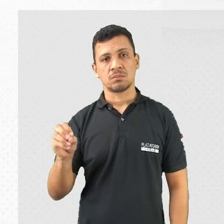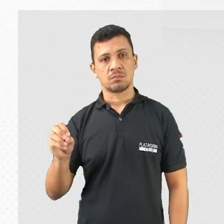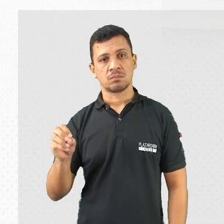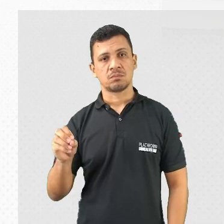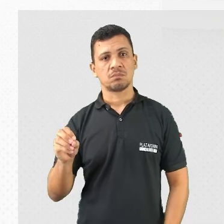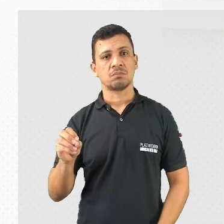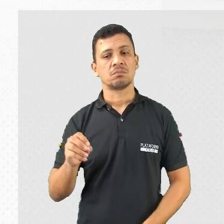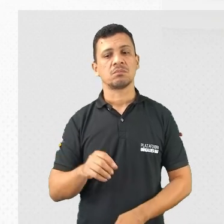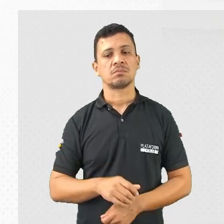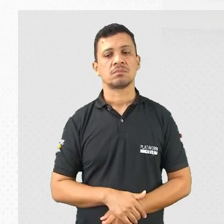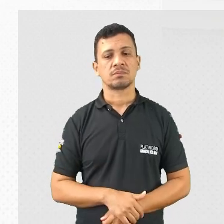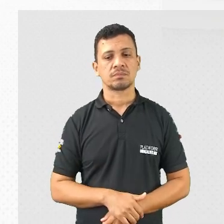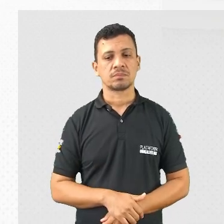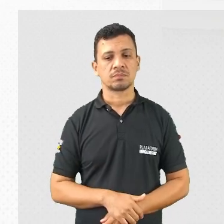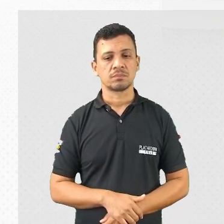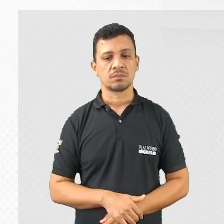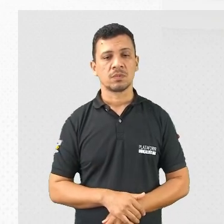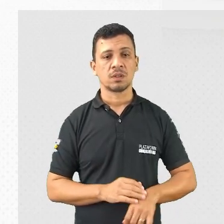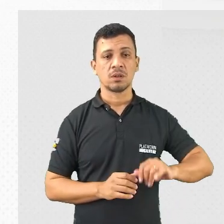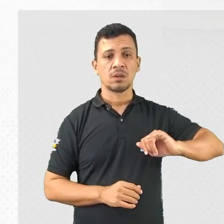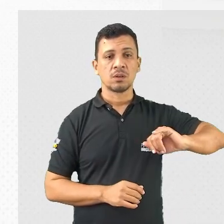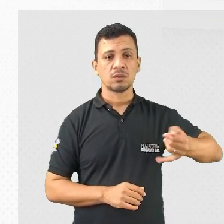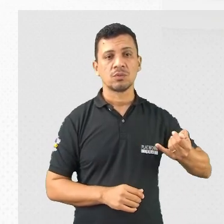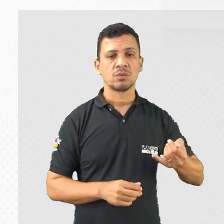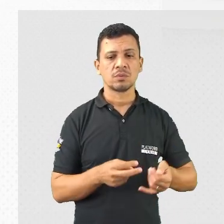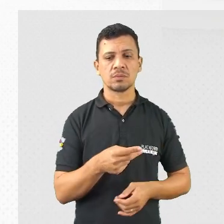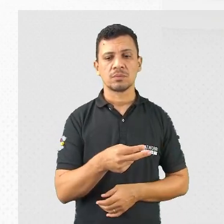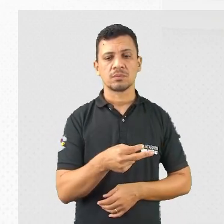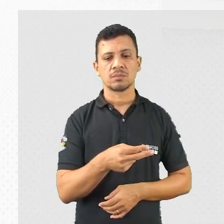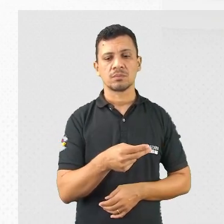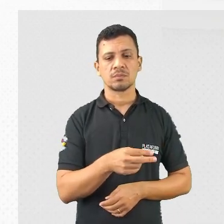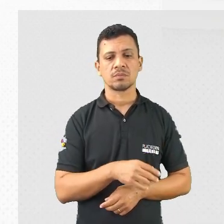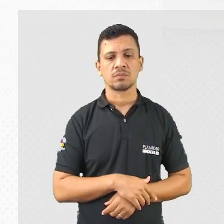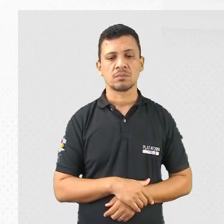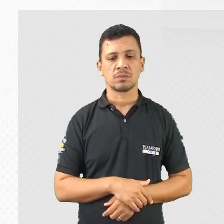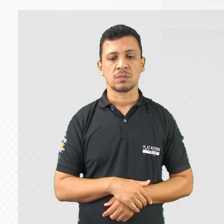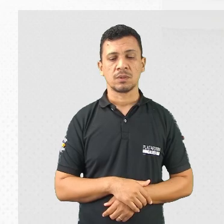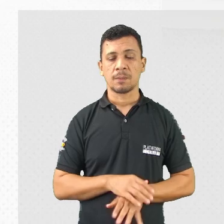2.500, tá? Então, nós temos quanto aqui?